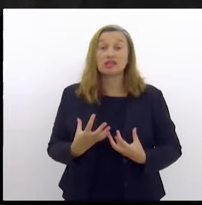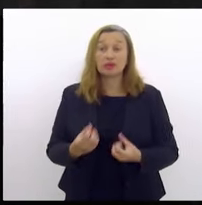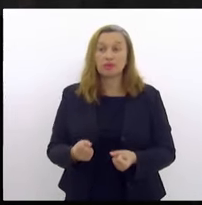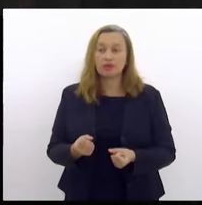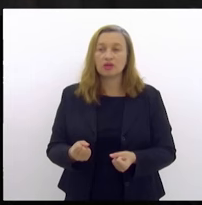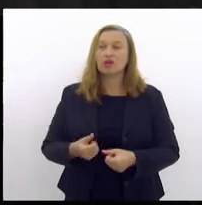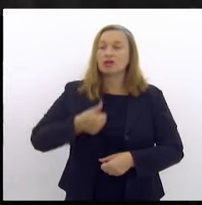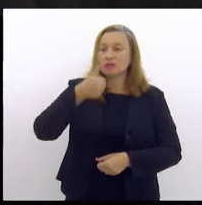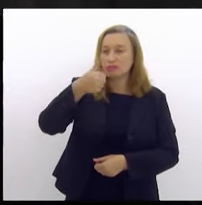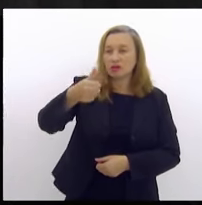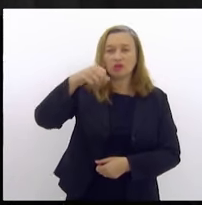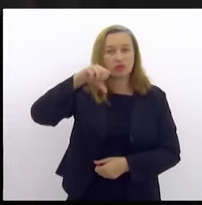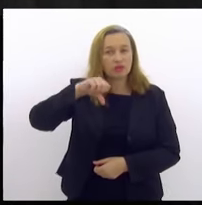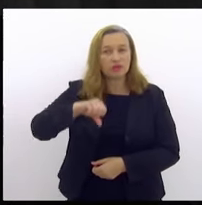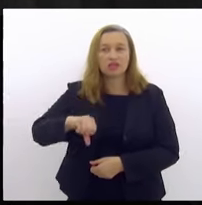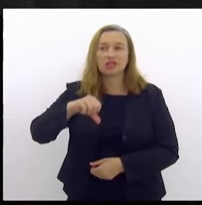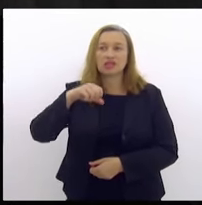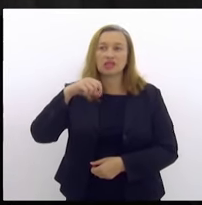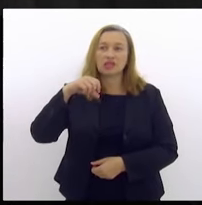Desde